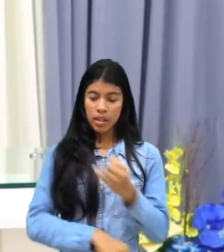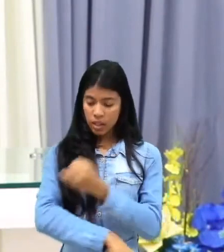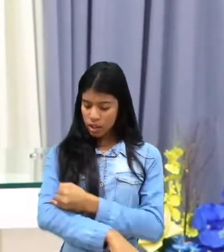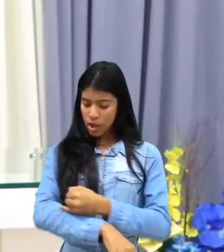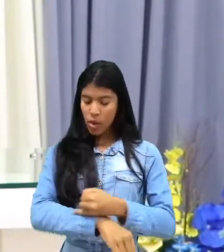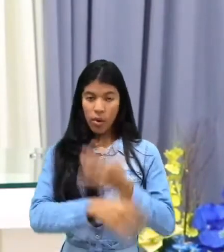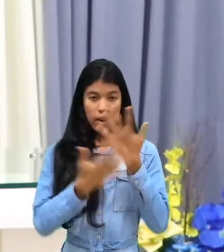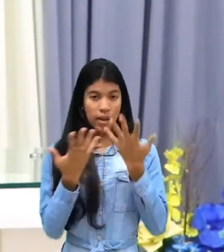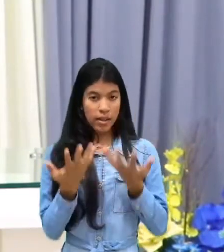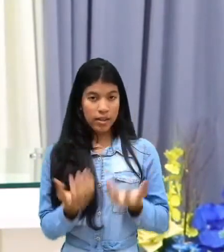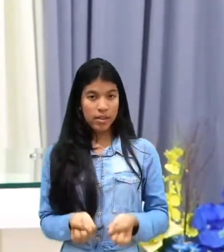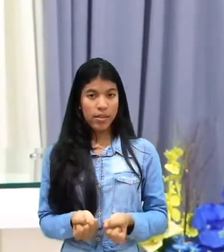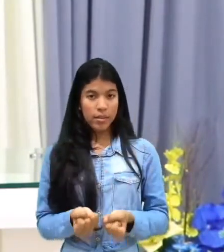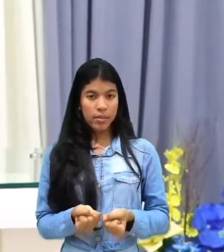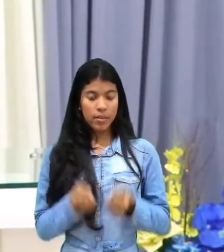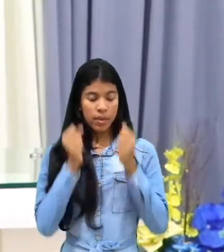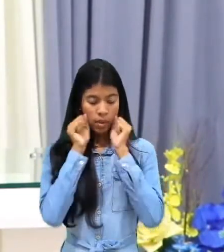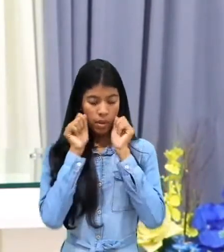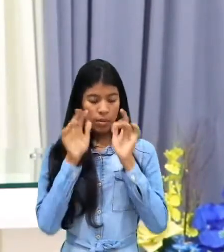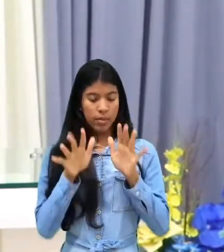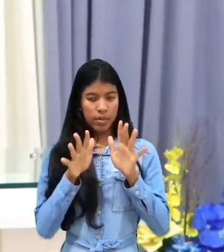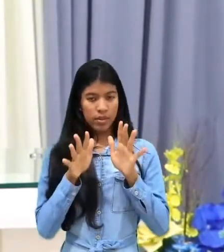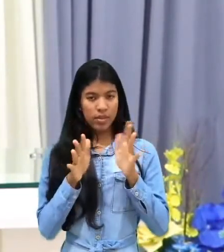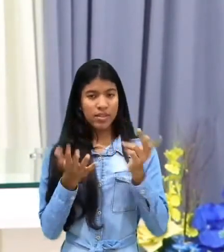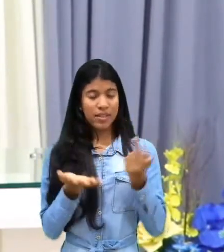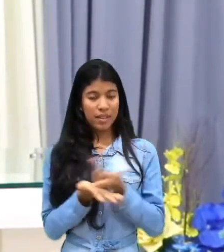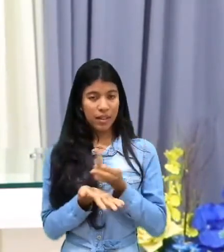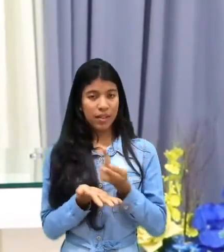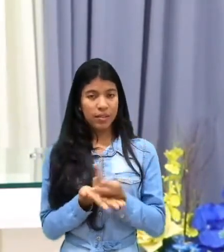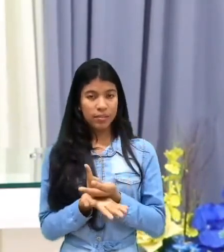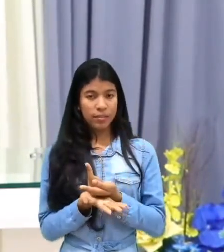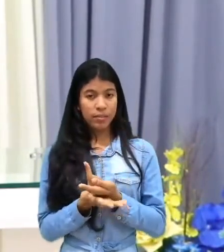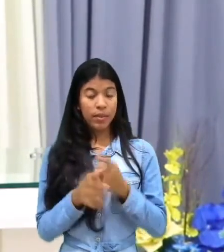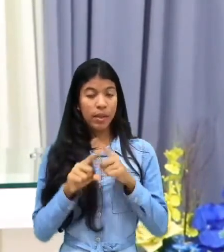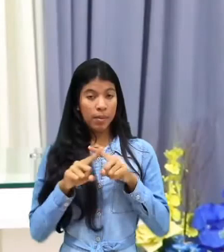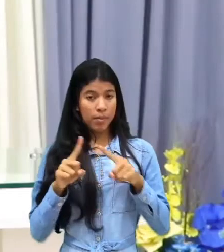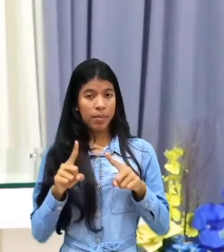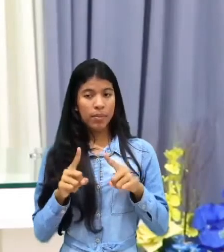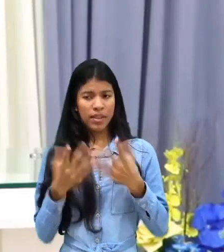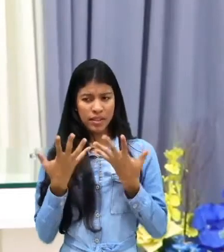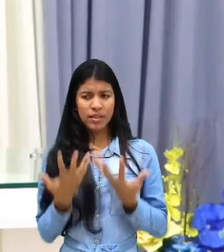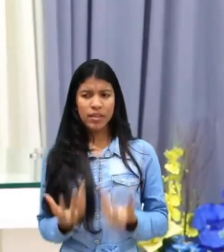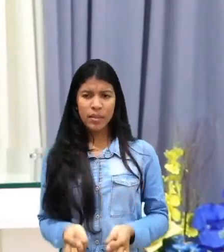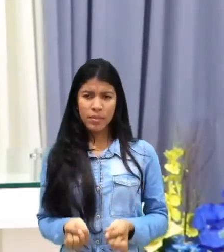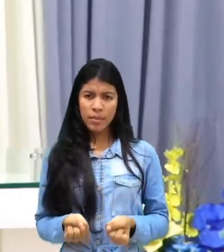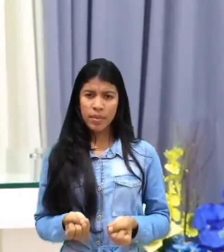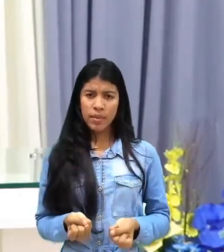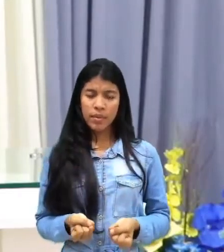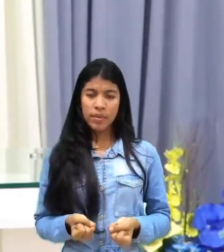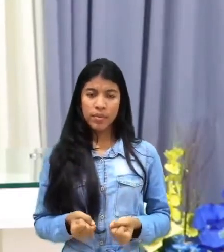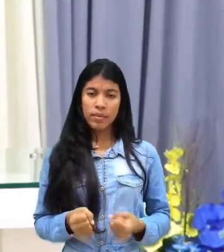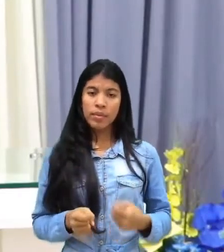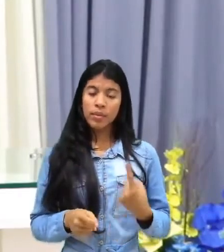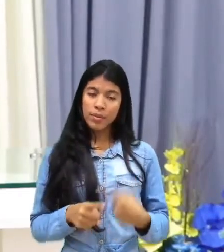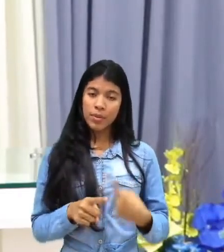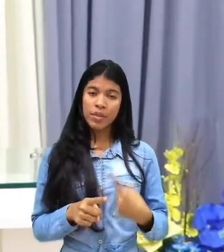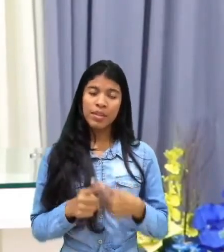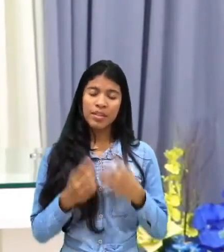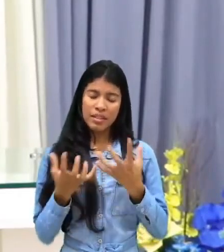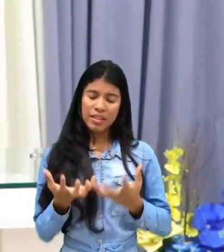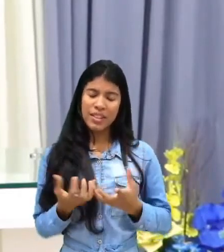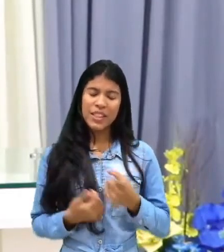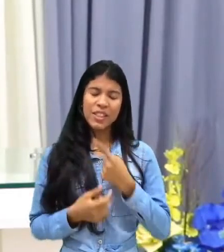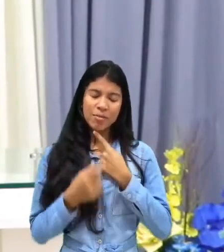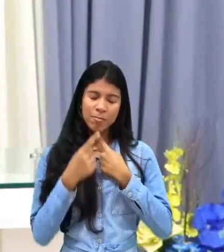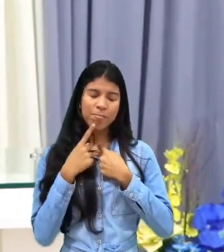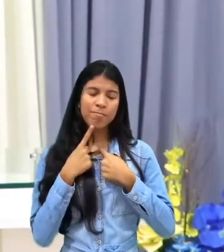bênção de maneira errada, mas tomou e foi embora, porque ele queria muito, ele desejava